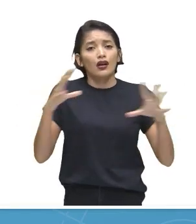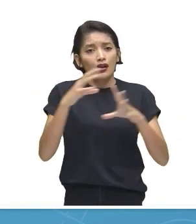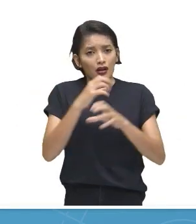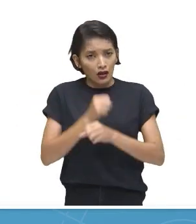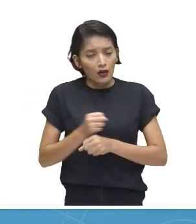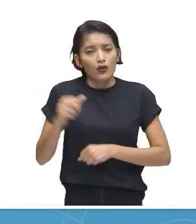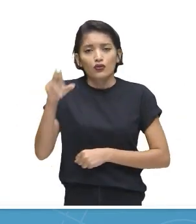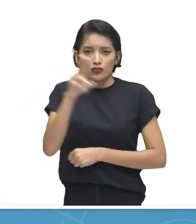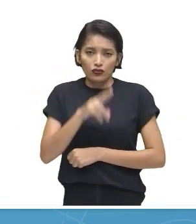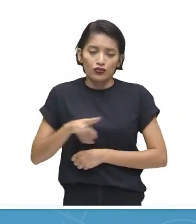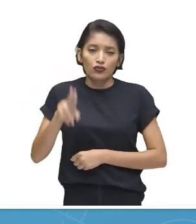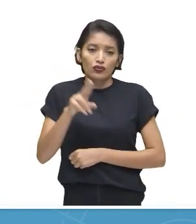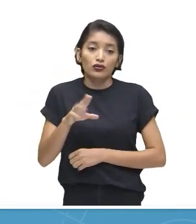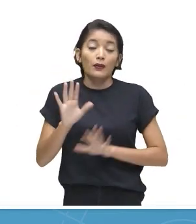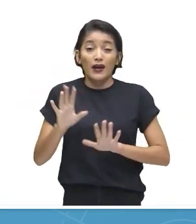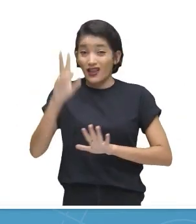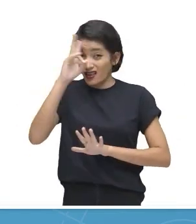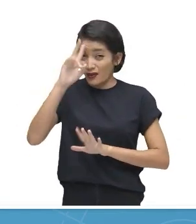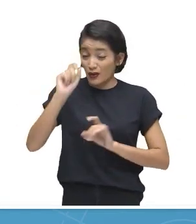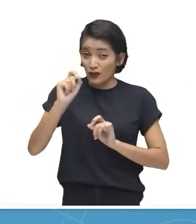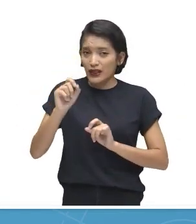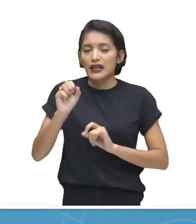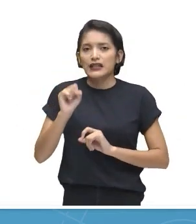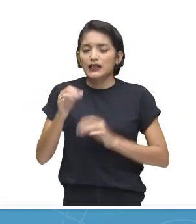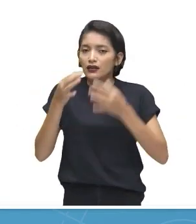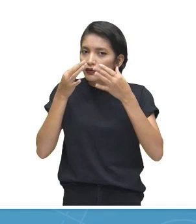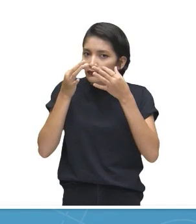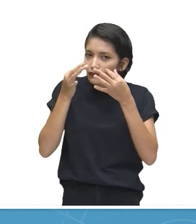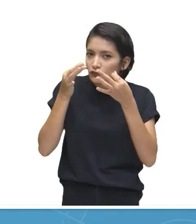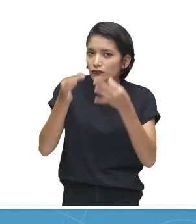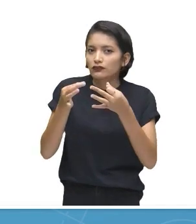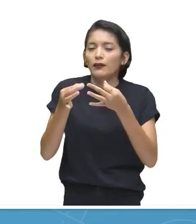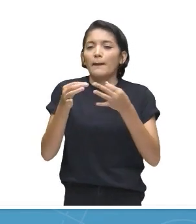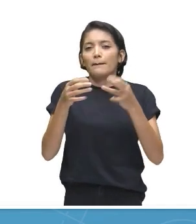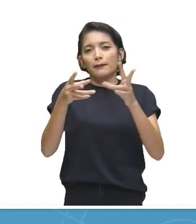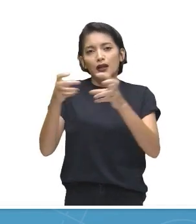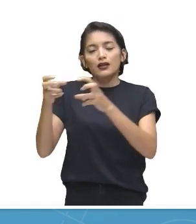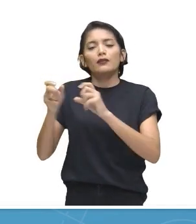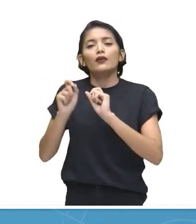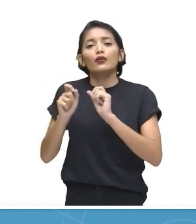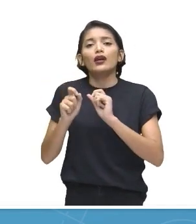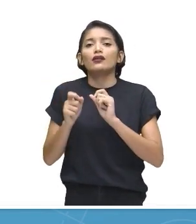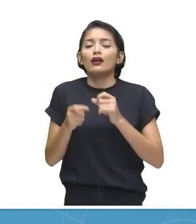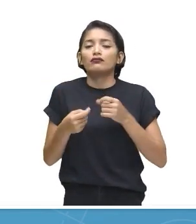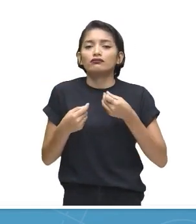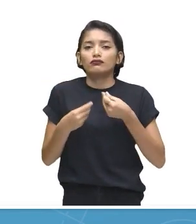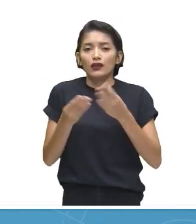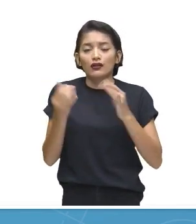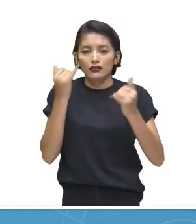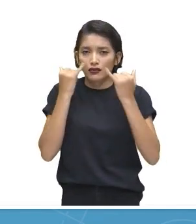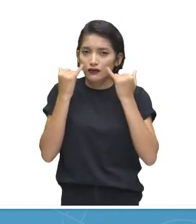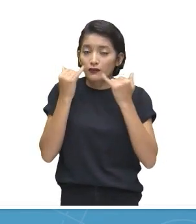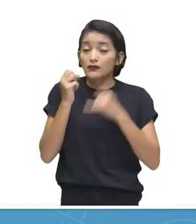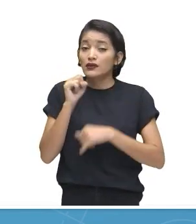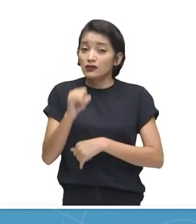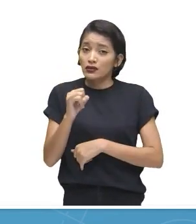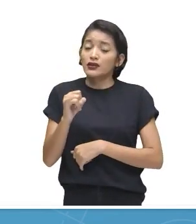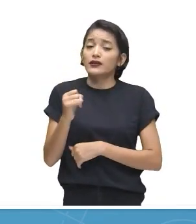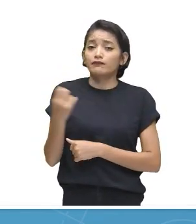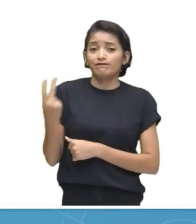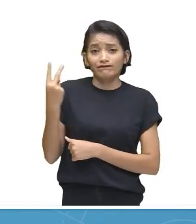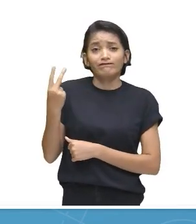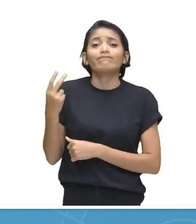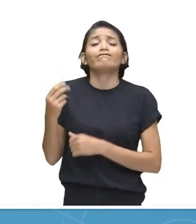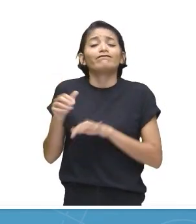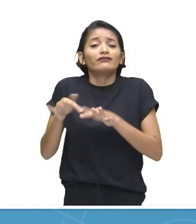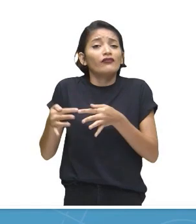essa fórmula. Lembrando que eu falei, se você ler atentamente a questão, observar ali o que ela está te fornecendo, se for valores bem simples, você vai